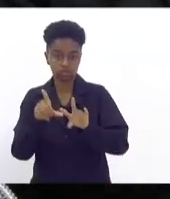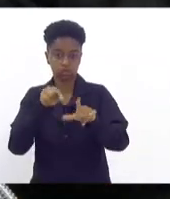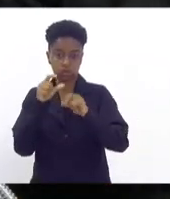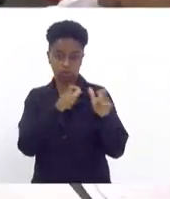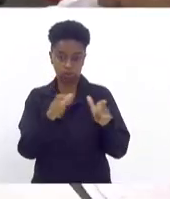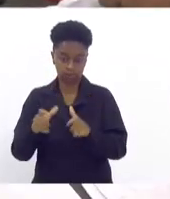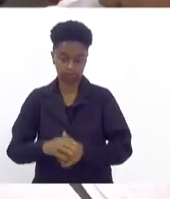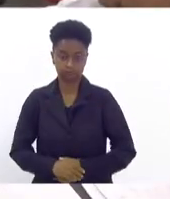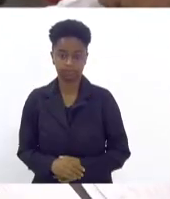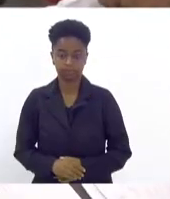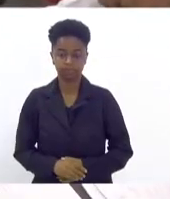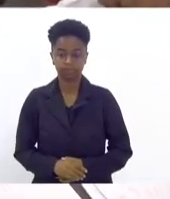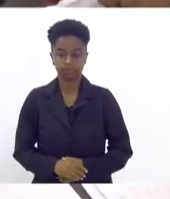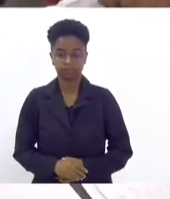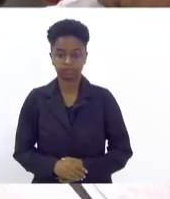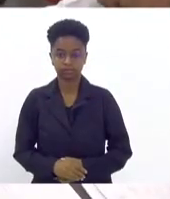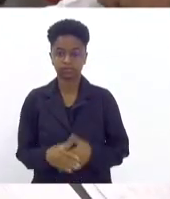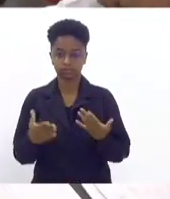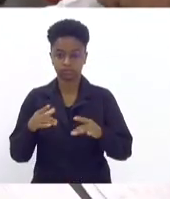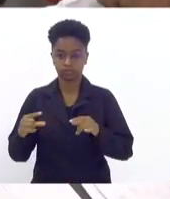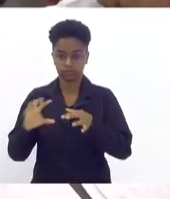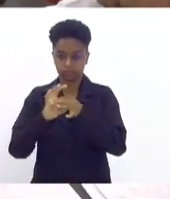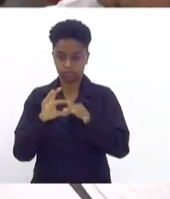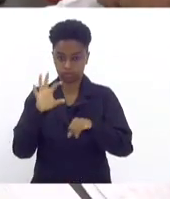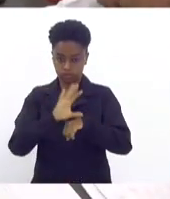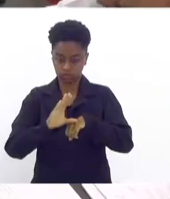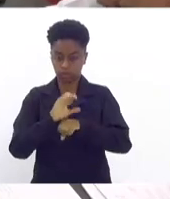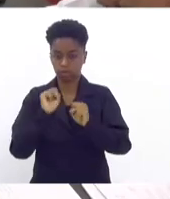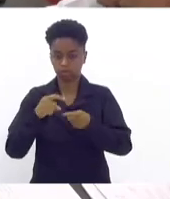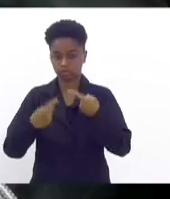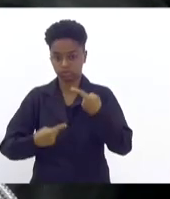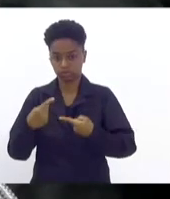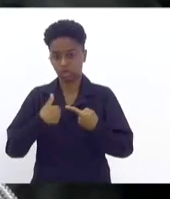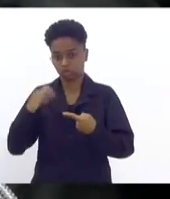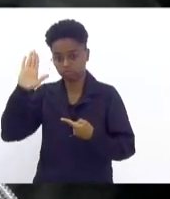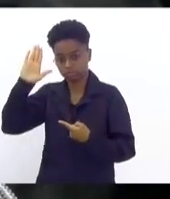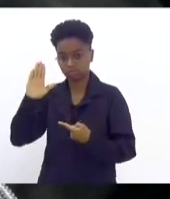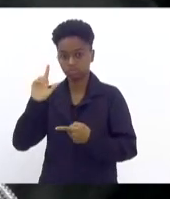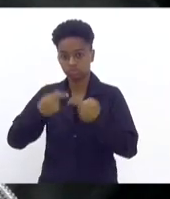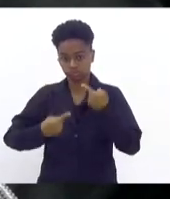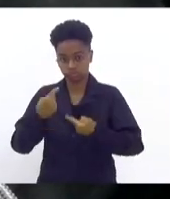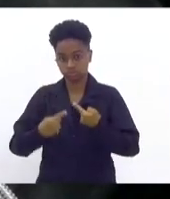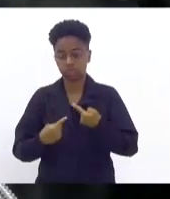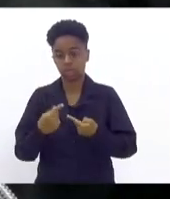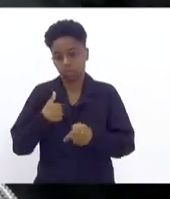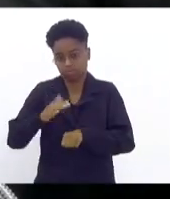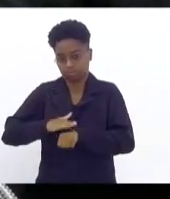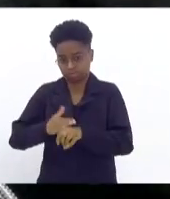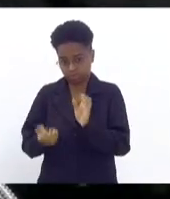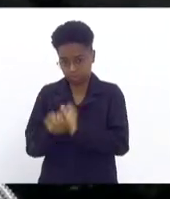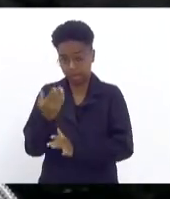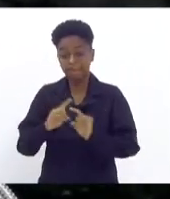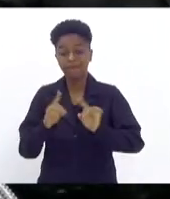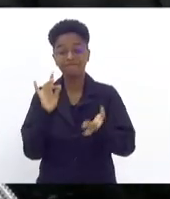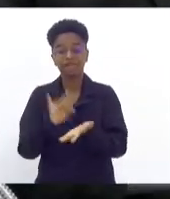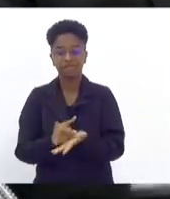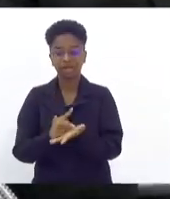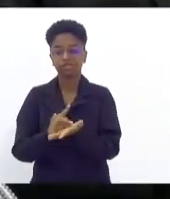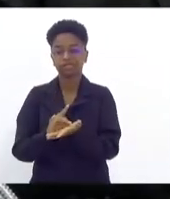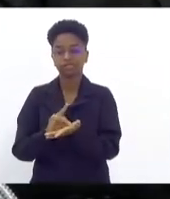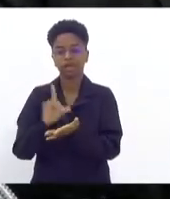Delaroli. Pela constitucionalidade. Em discussão, eu vou discutir rapidamente o projeto como autor. Na realidade, é uma